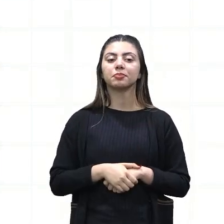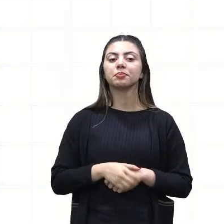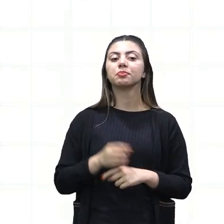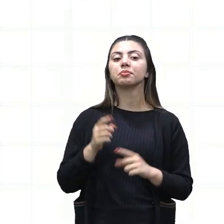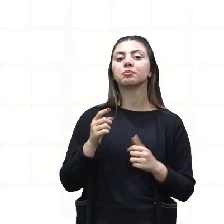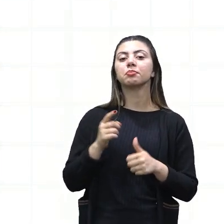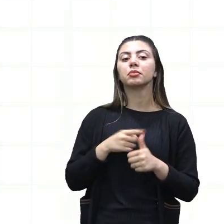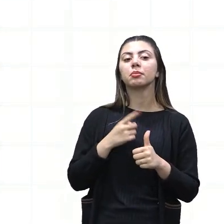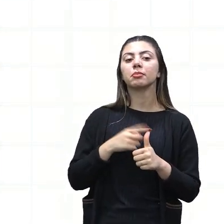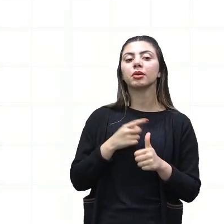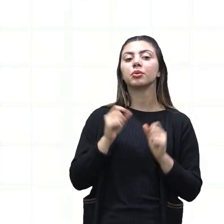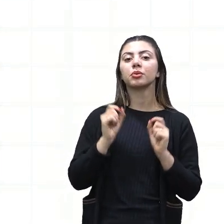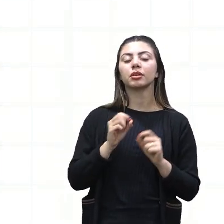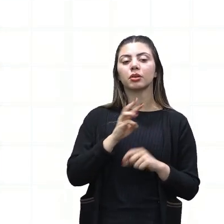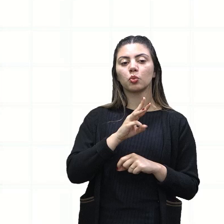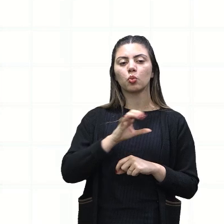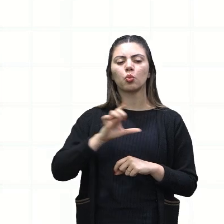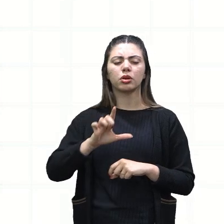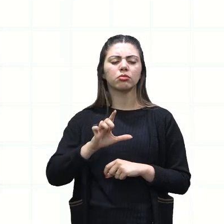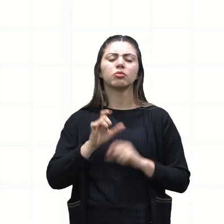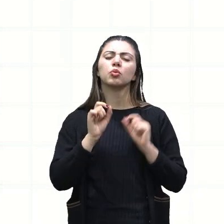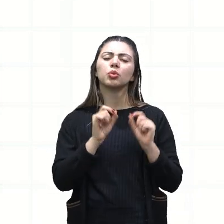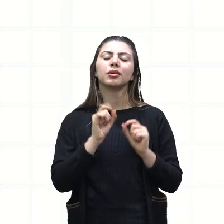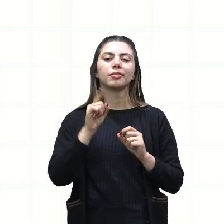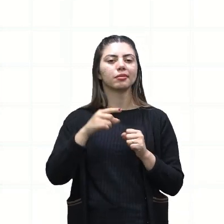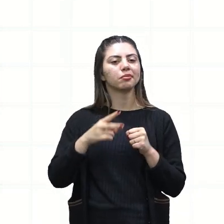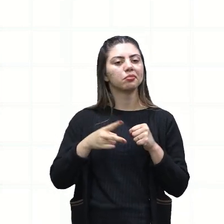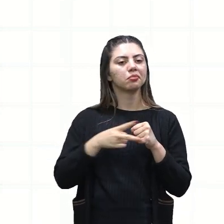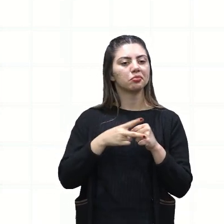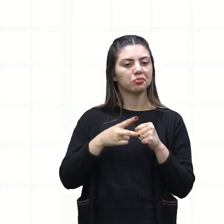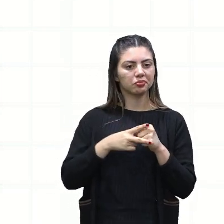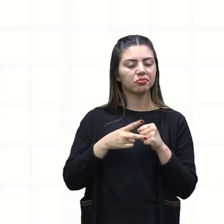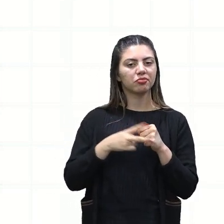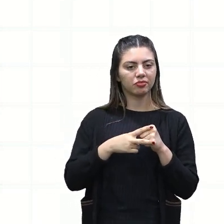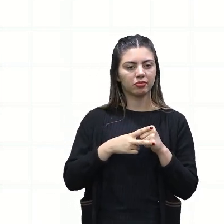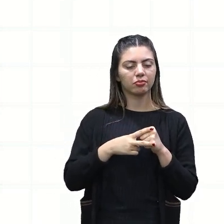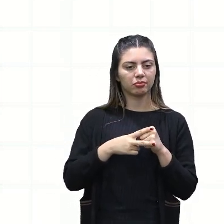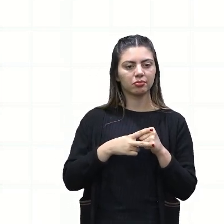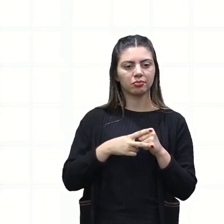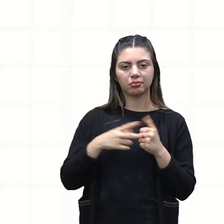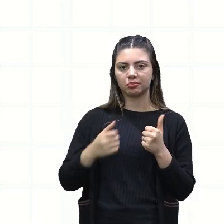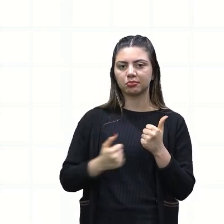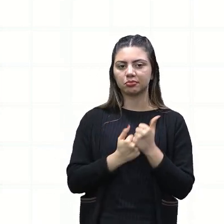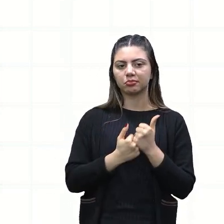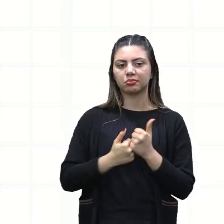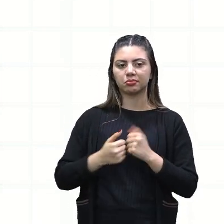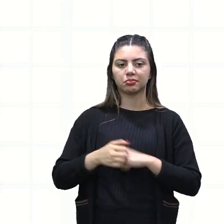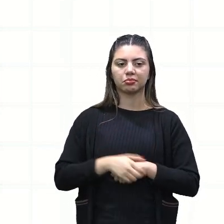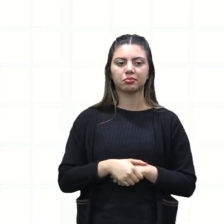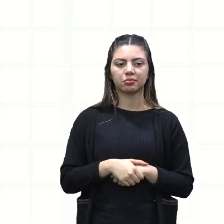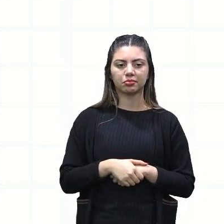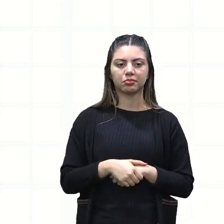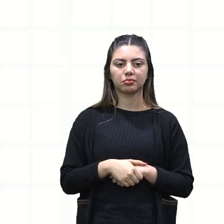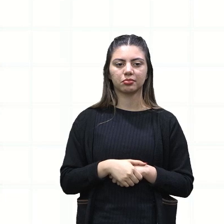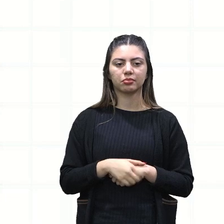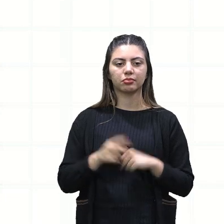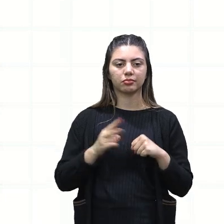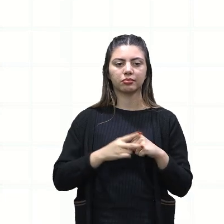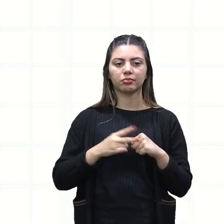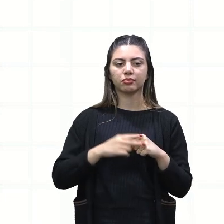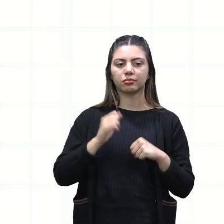que é o will? O will é um verbo auxiliar, tá? Auxiliar verb, verbo